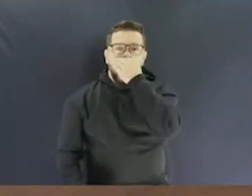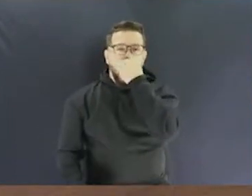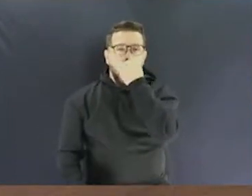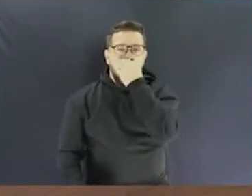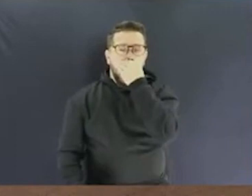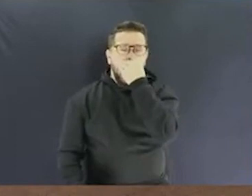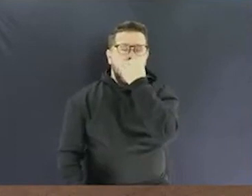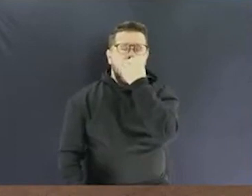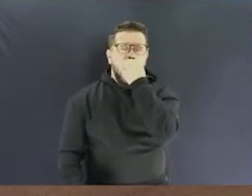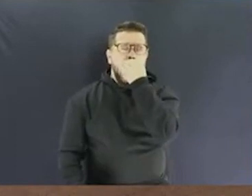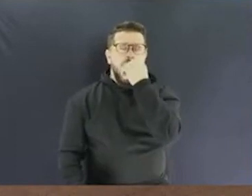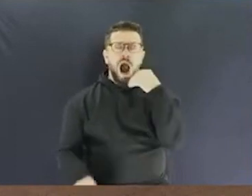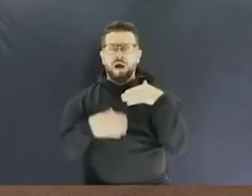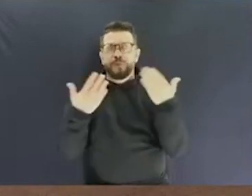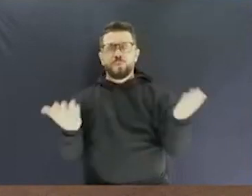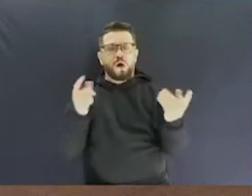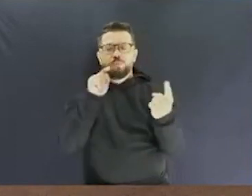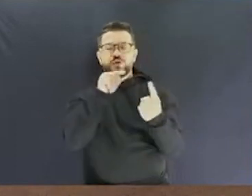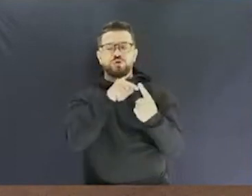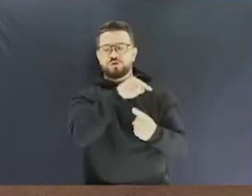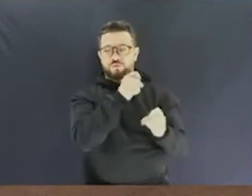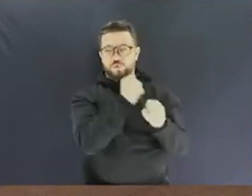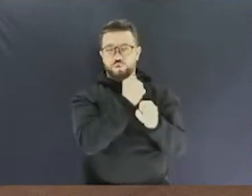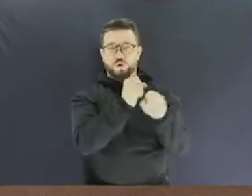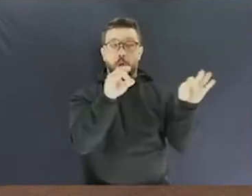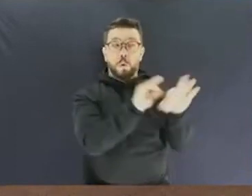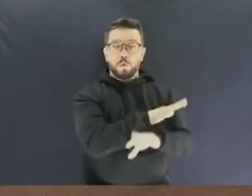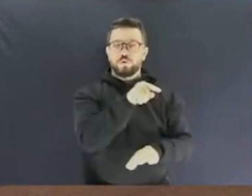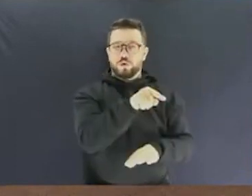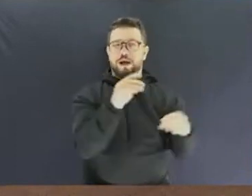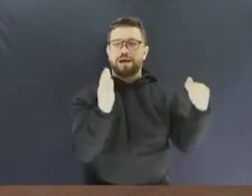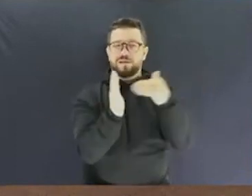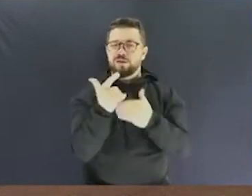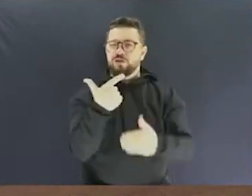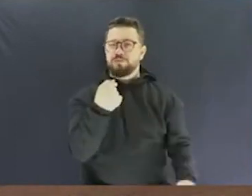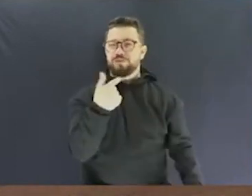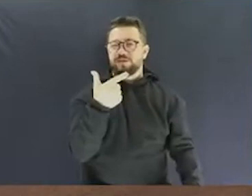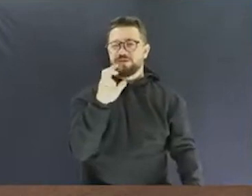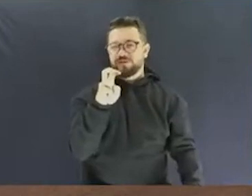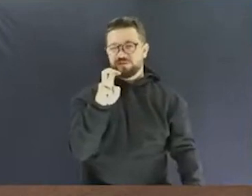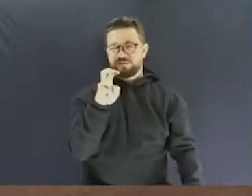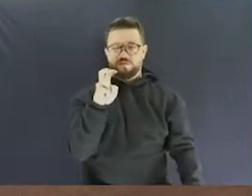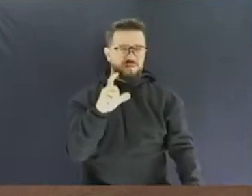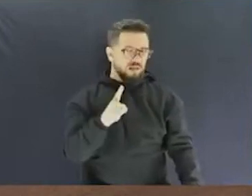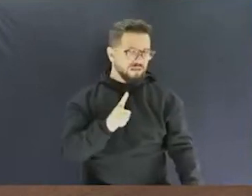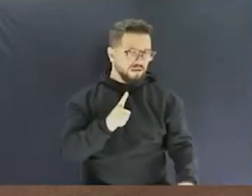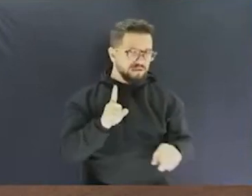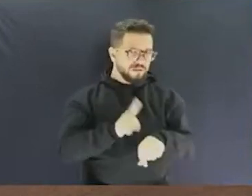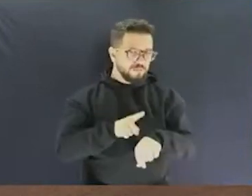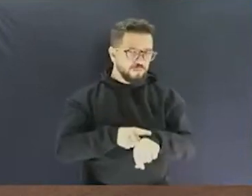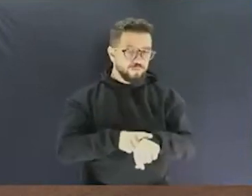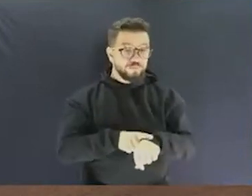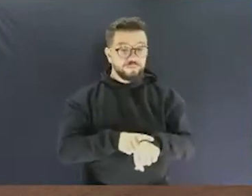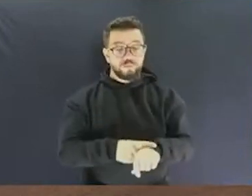né, a meta para finalizar essas obras até 2025, se vai efetivamente, né, haver tempo para essa regularização, né, e também